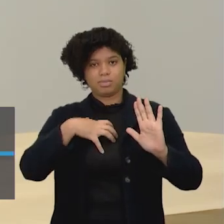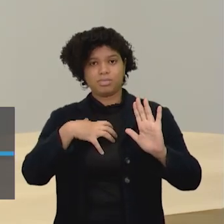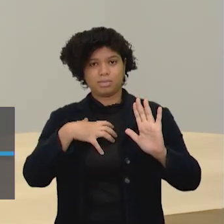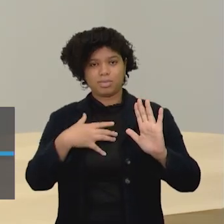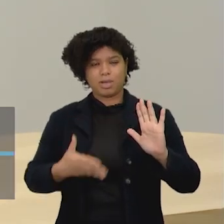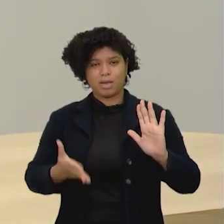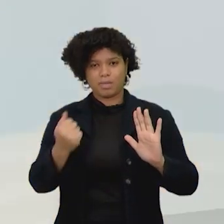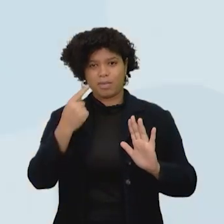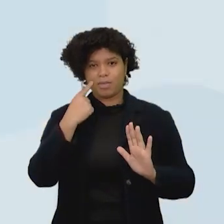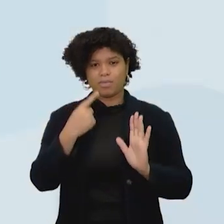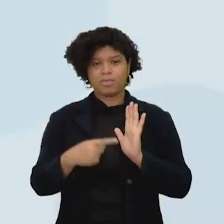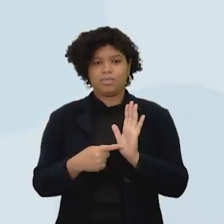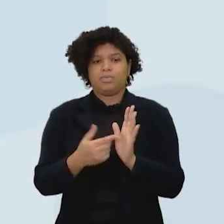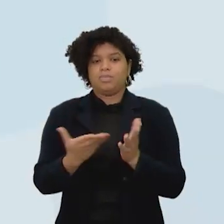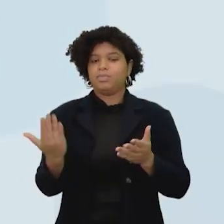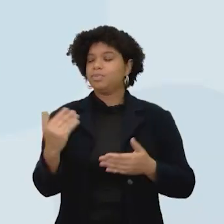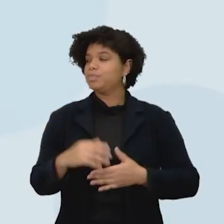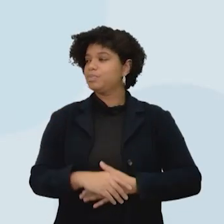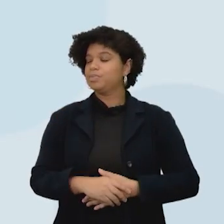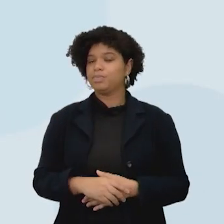aí à apresentação da aula.